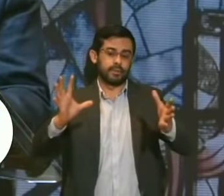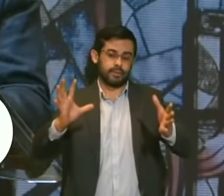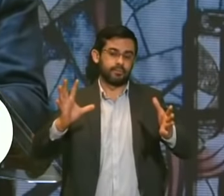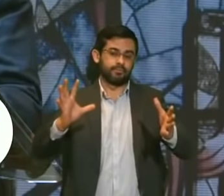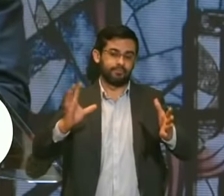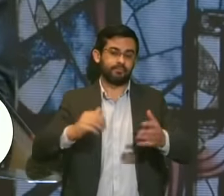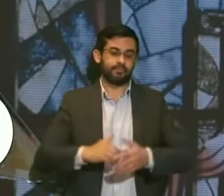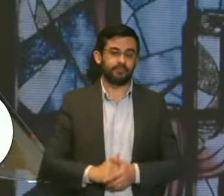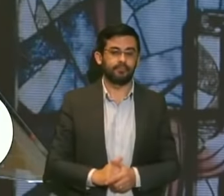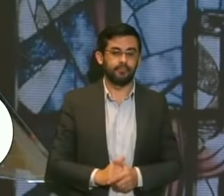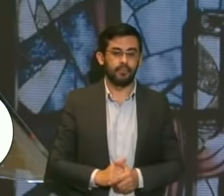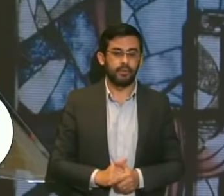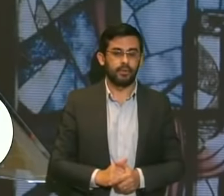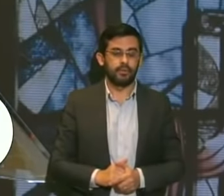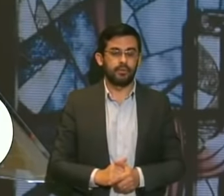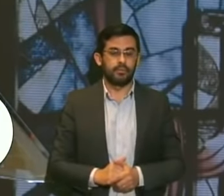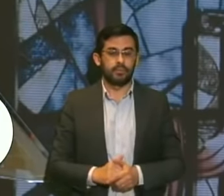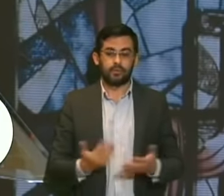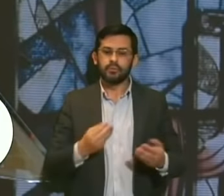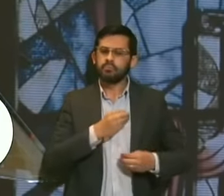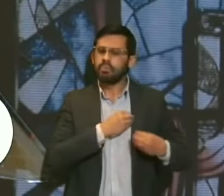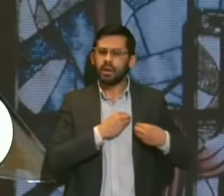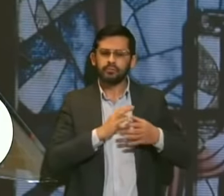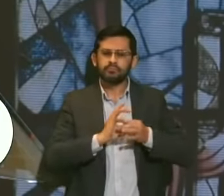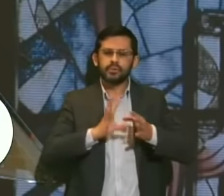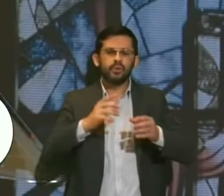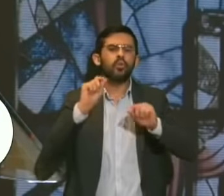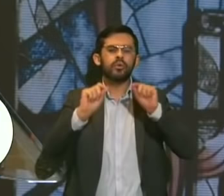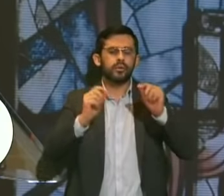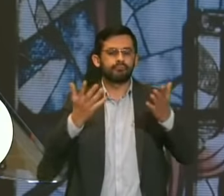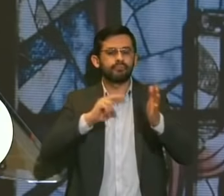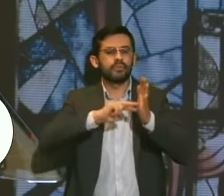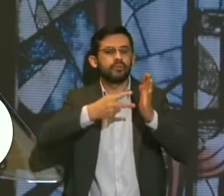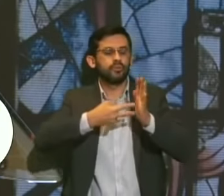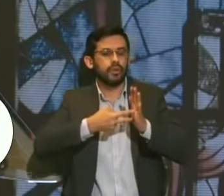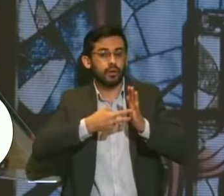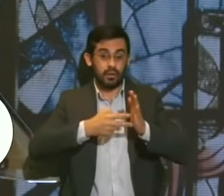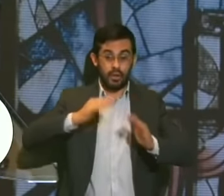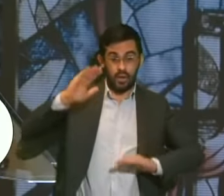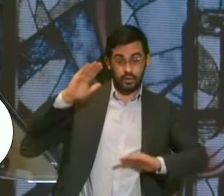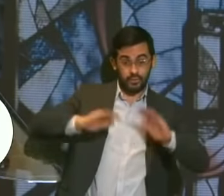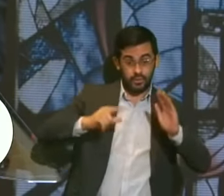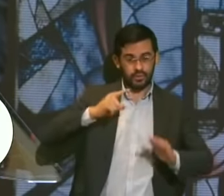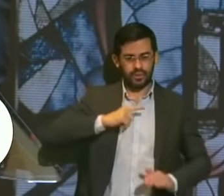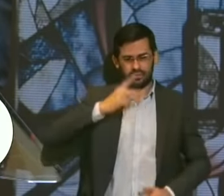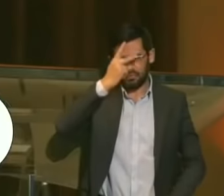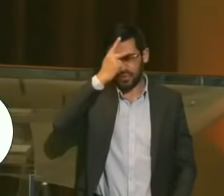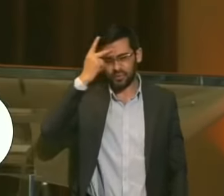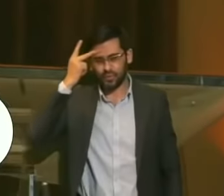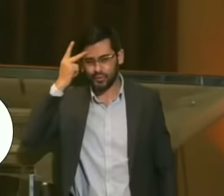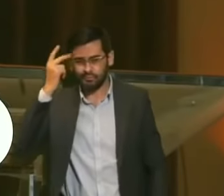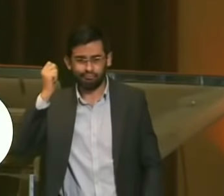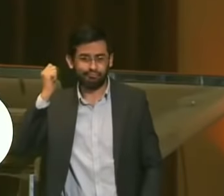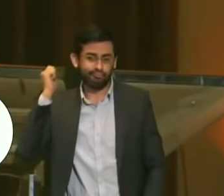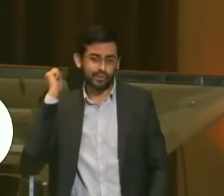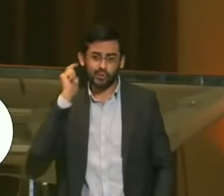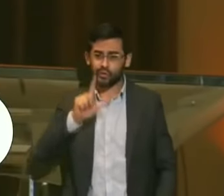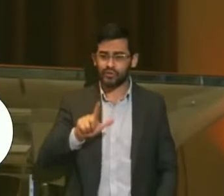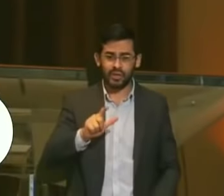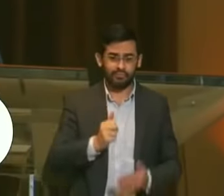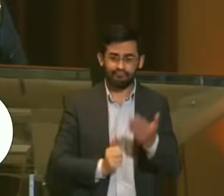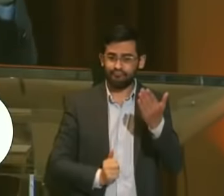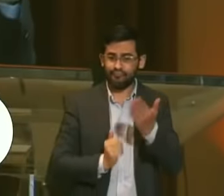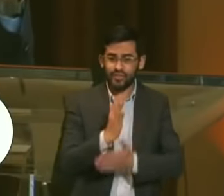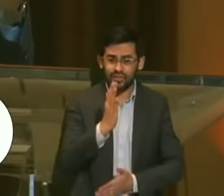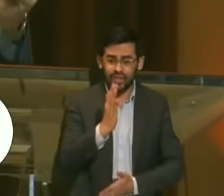libertação, tá? O que é isso? Muitas pessoas não conseguem